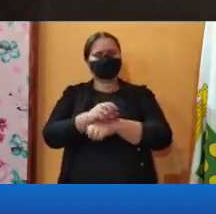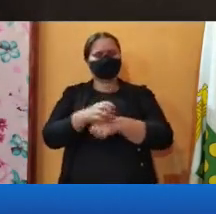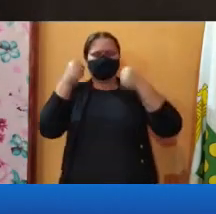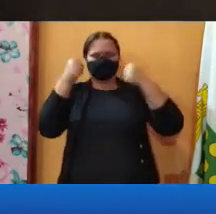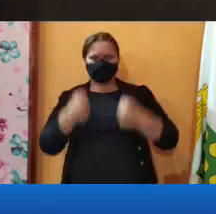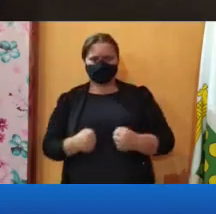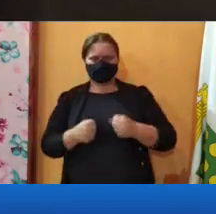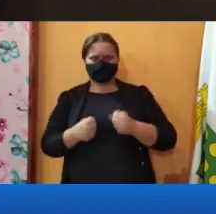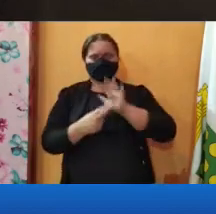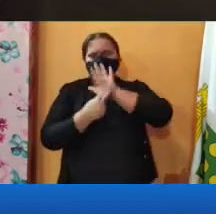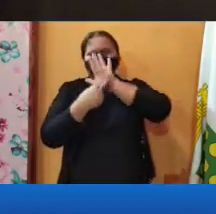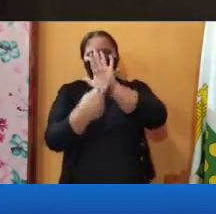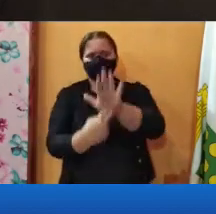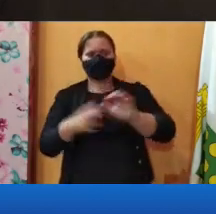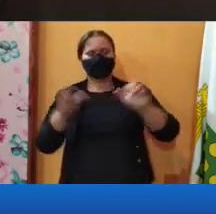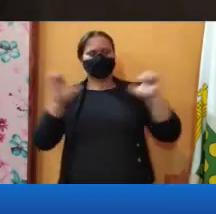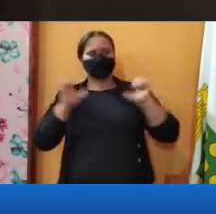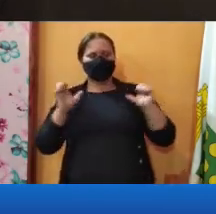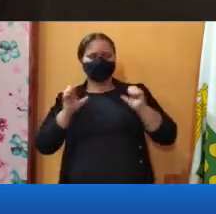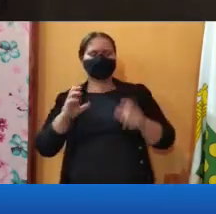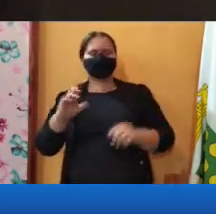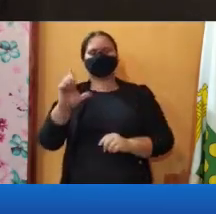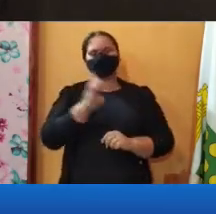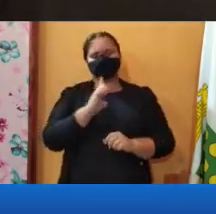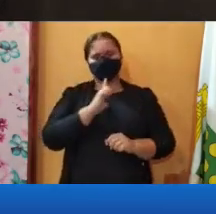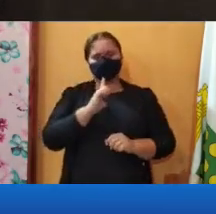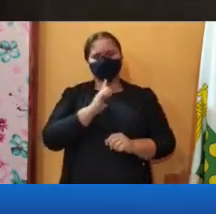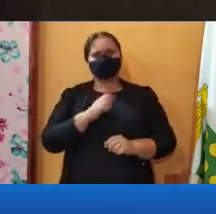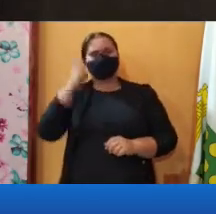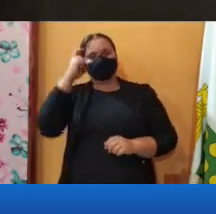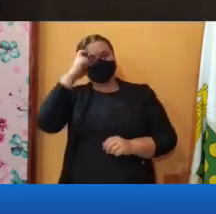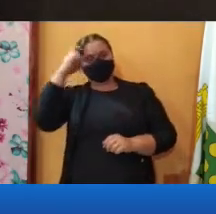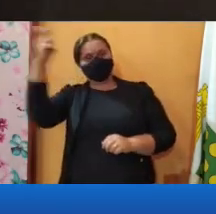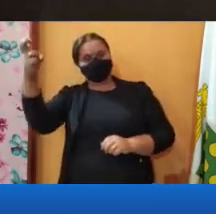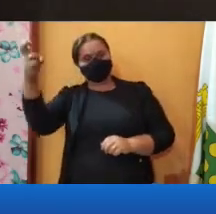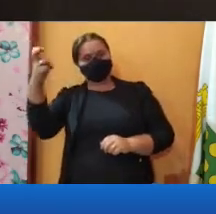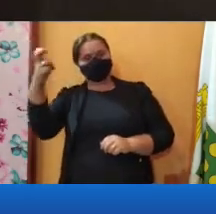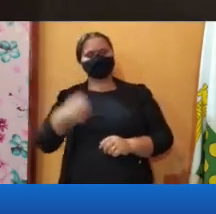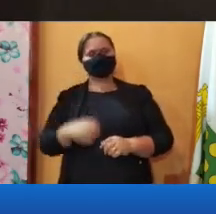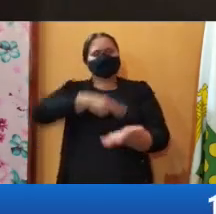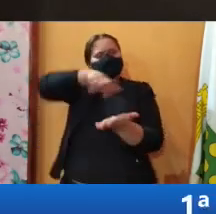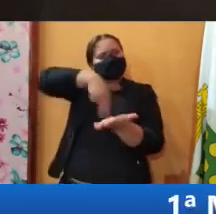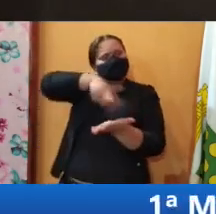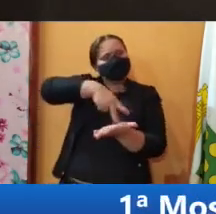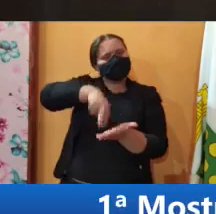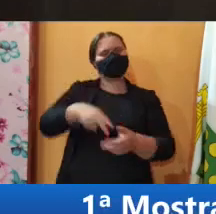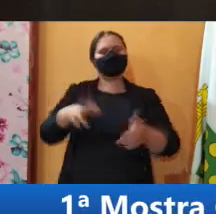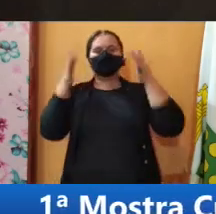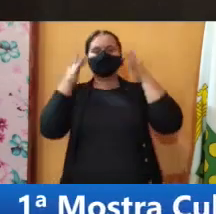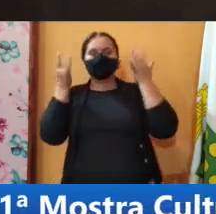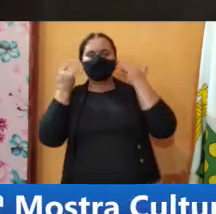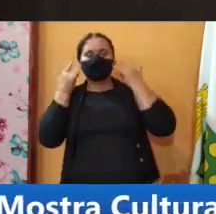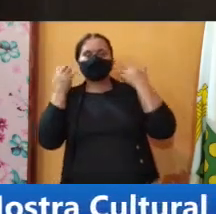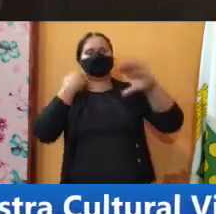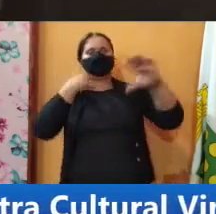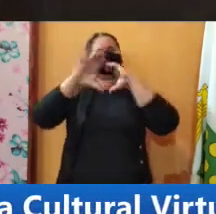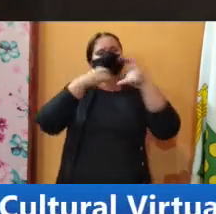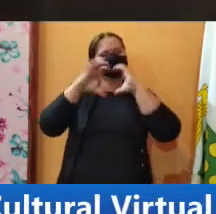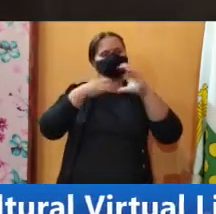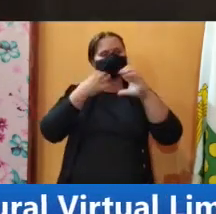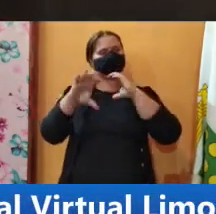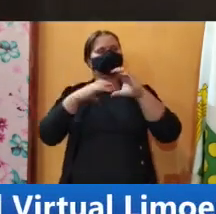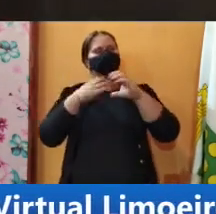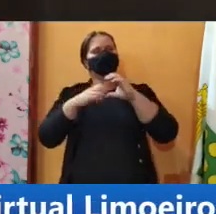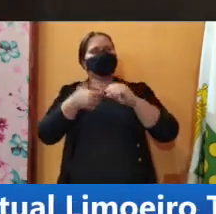expor para a gente a riqueza que nós temos, da cultura à dança, do teatro à música. Eu